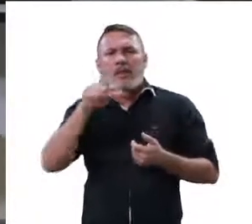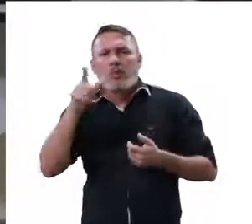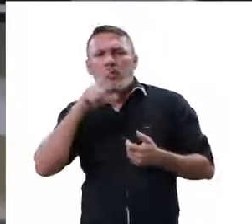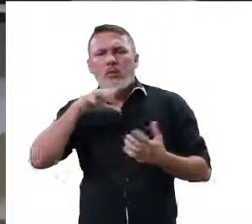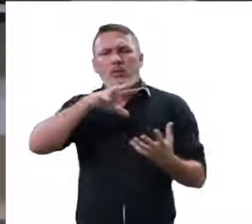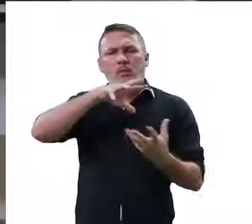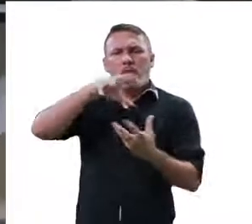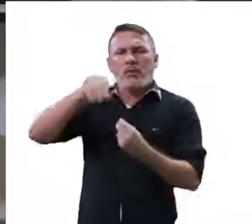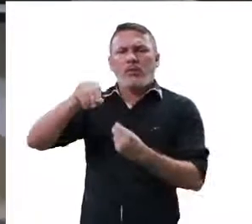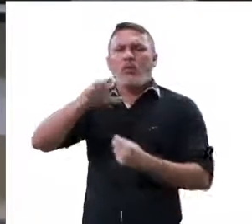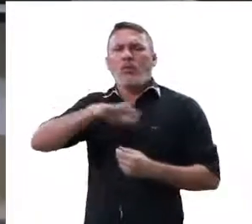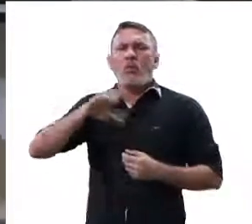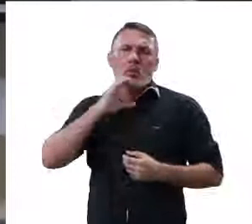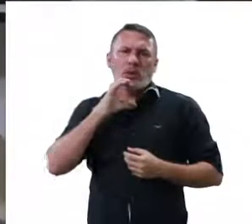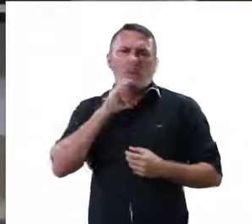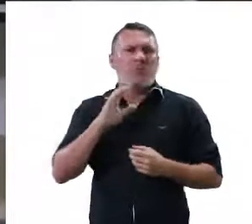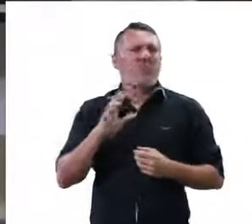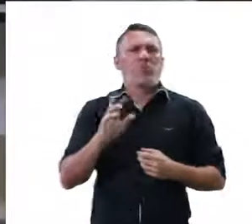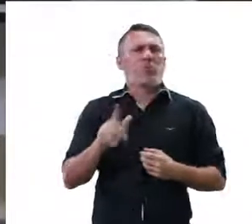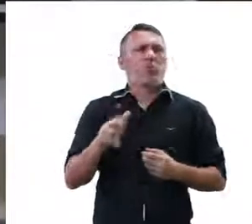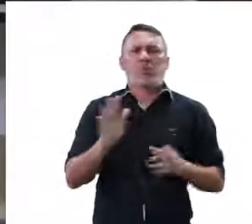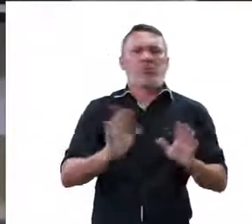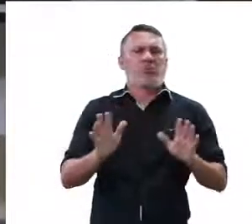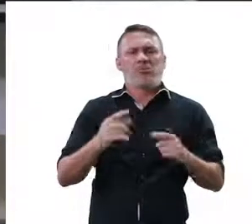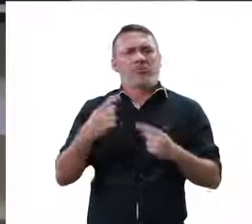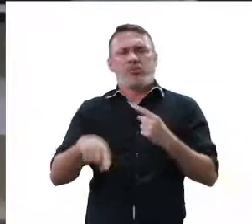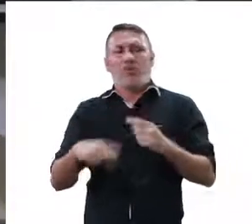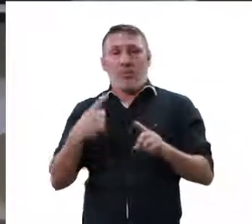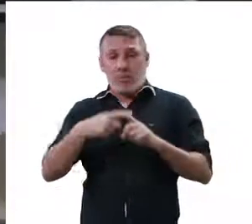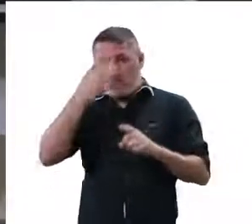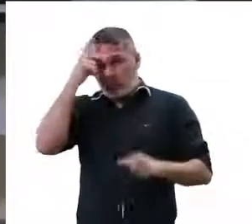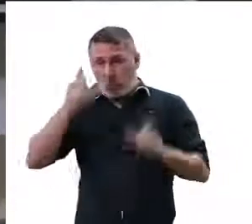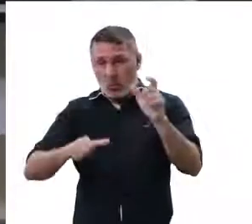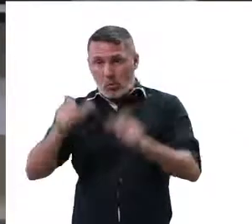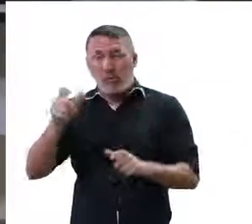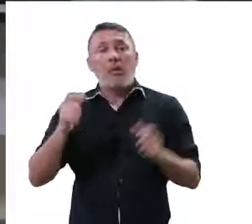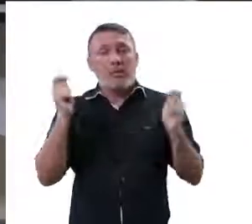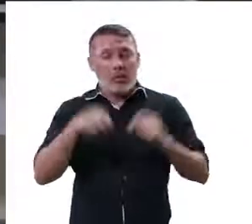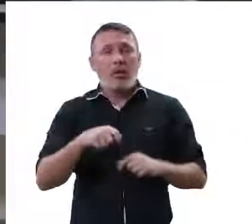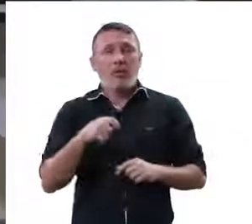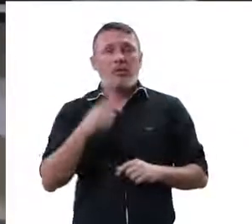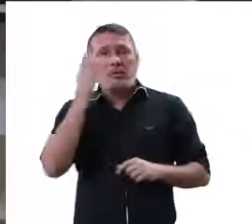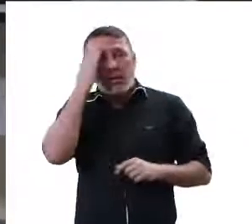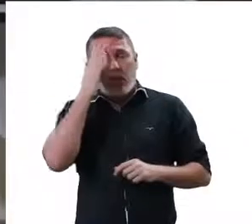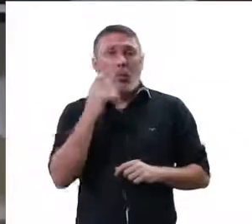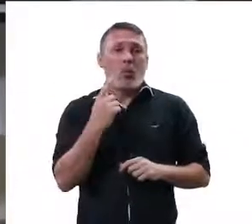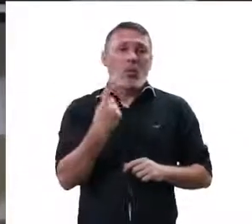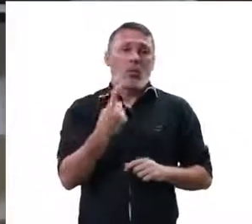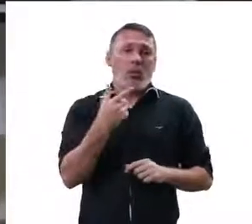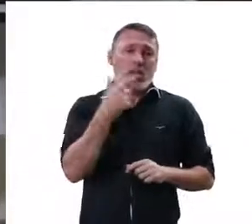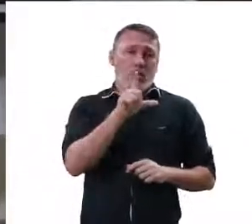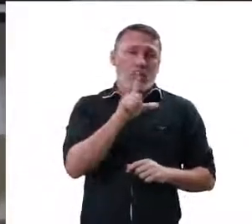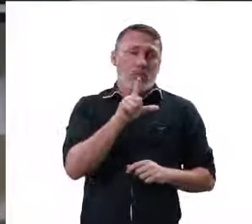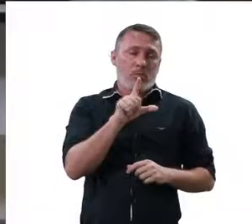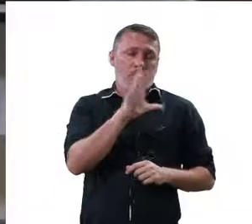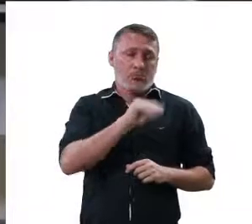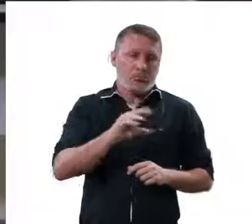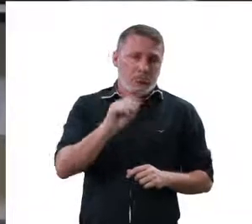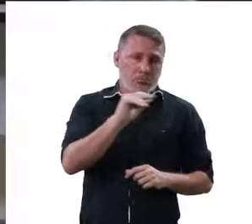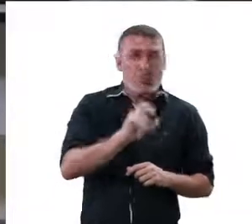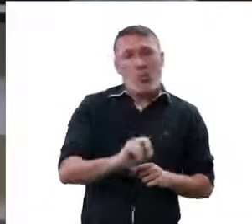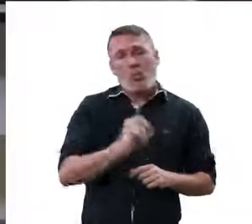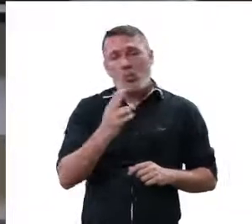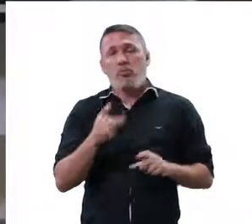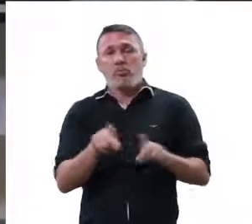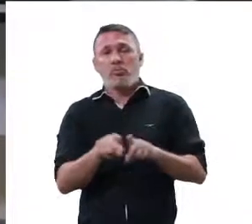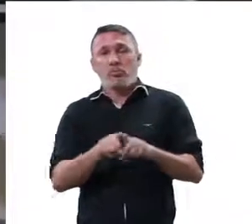universaliza o conhecimento? Também não necessariamente. O indivíduo ele pode ser monolinguista, ou seja, falar um único